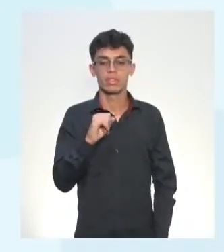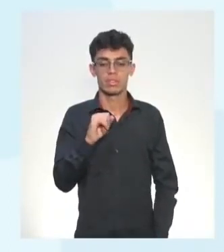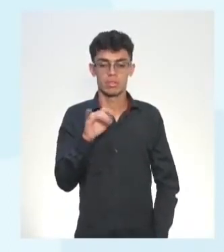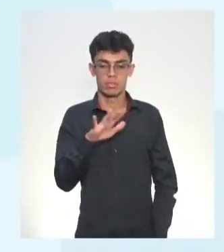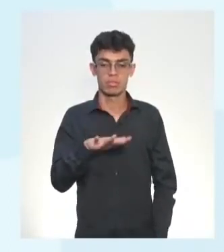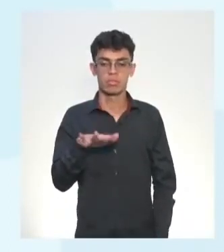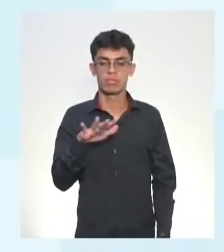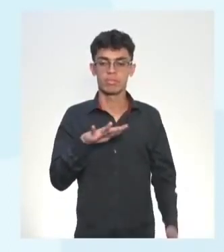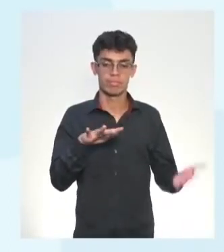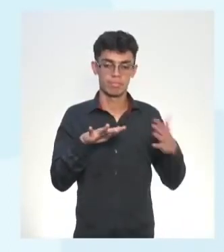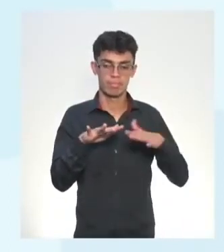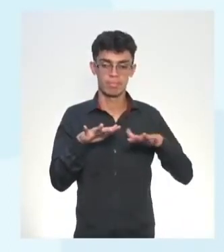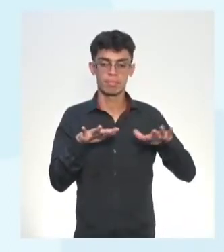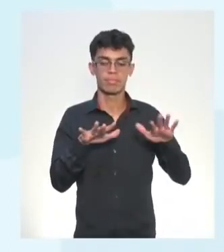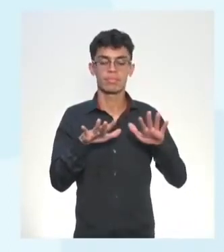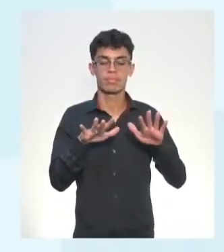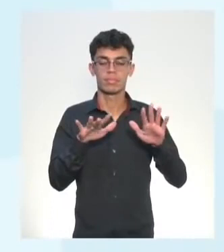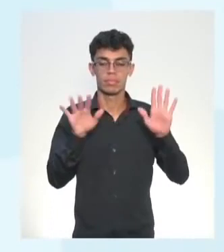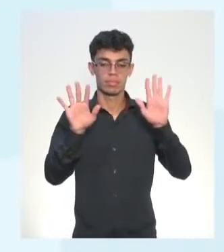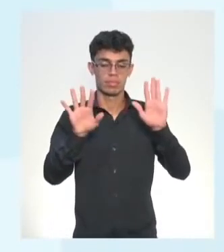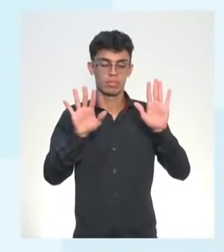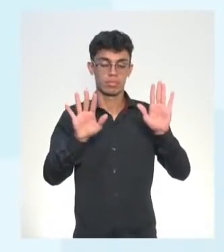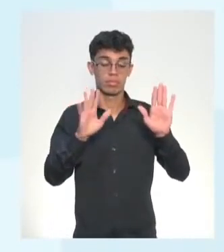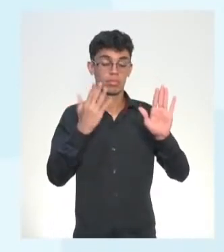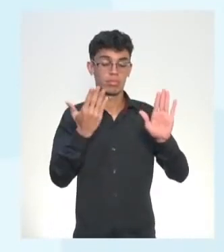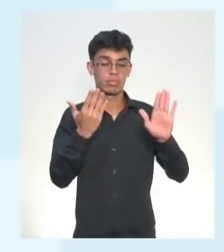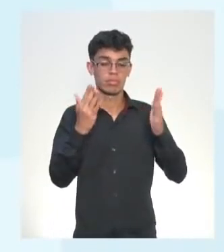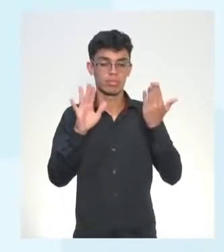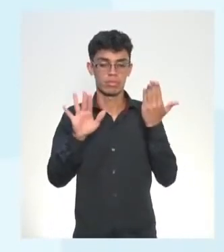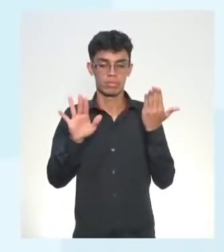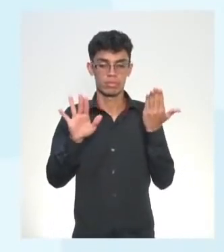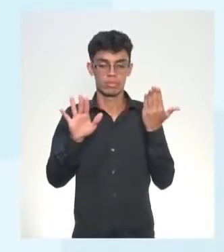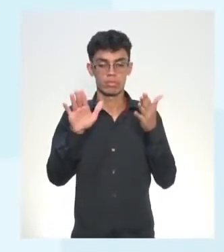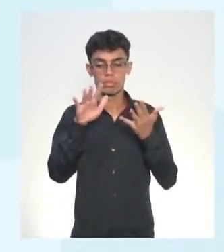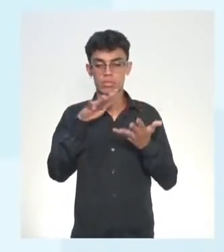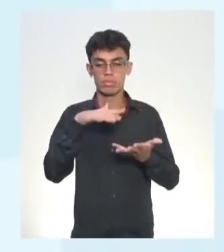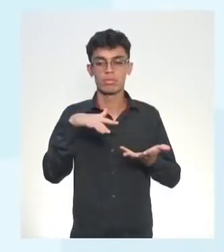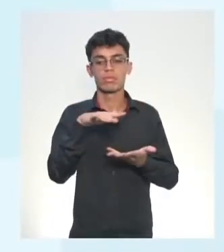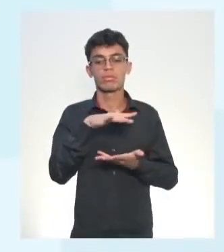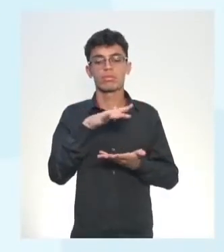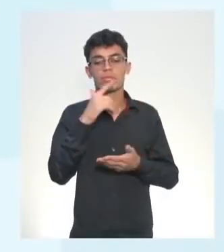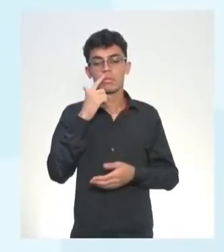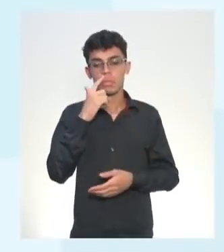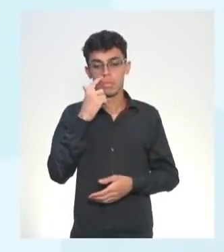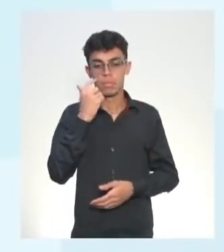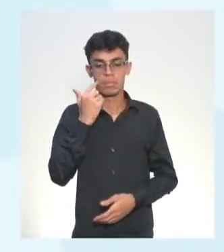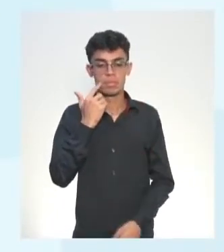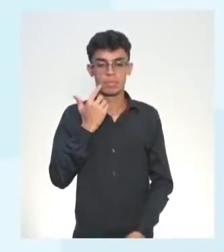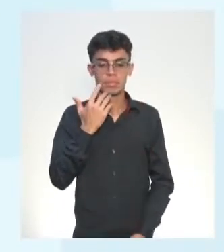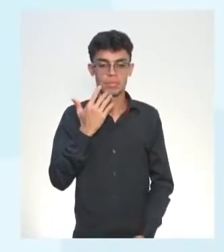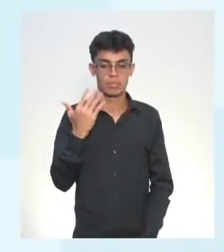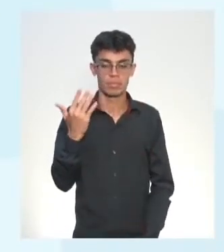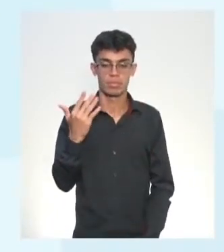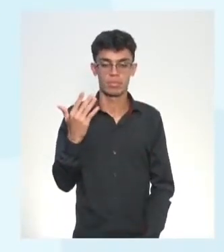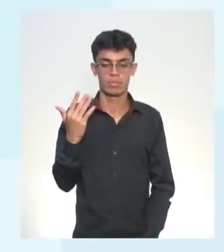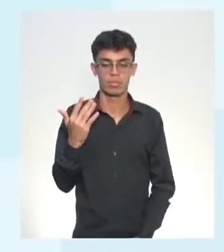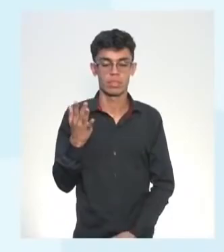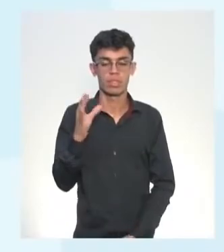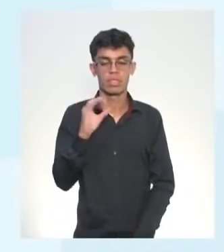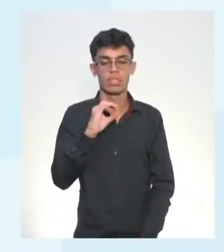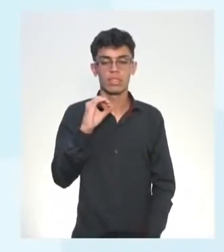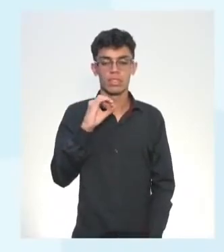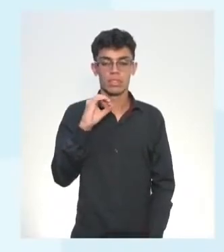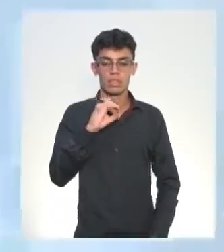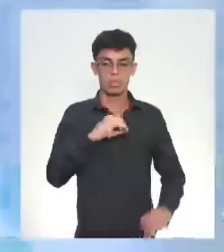né? Relação do espaço com o tempo. Outras aqui, ó. Quando você igualou essa primeira aqui, né, com 0, você